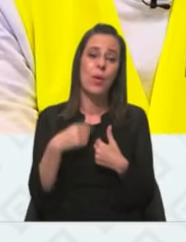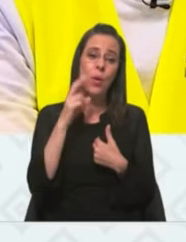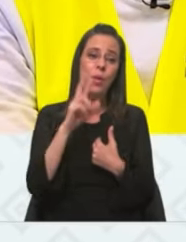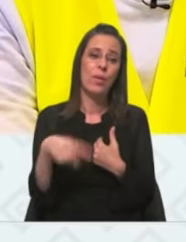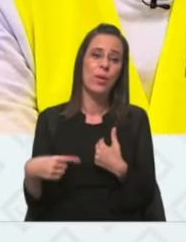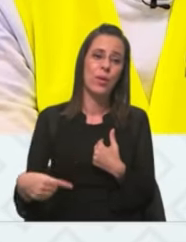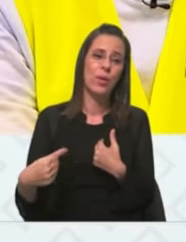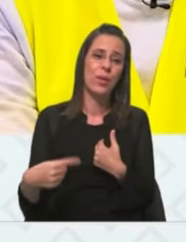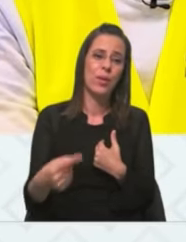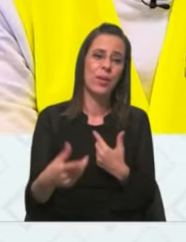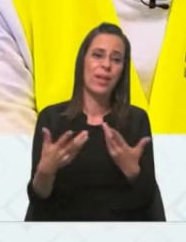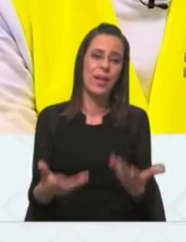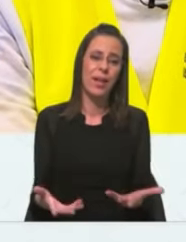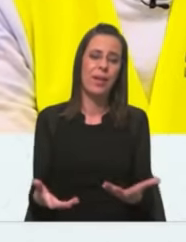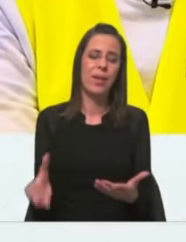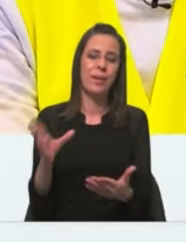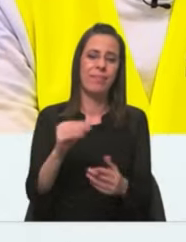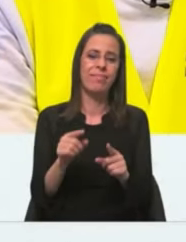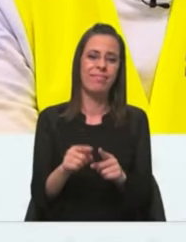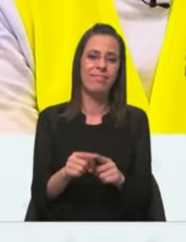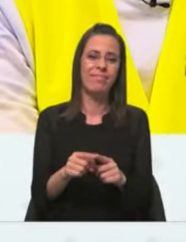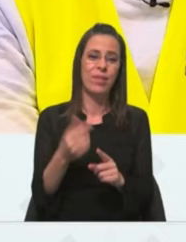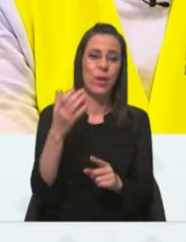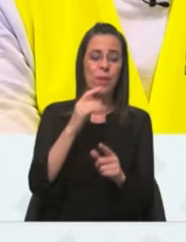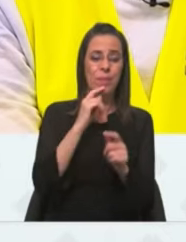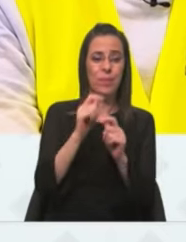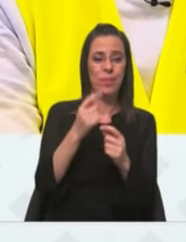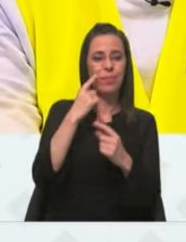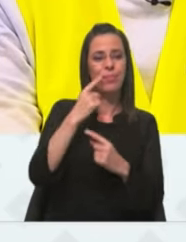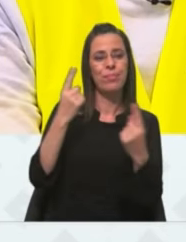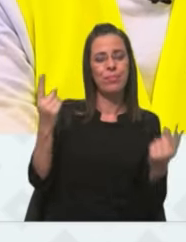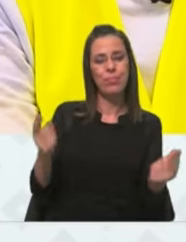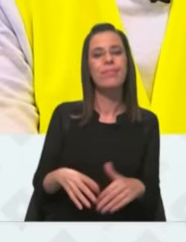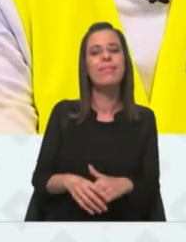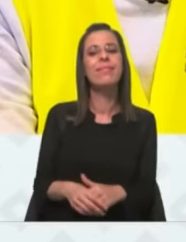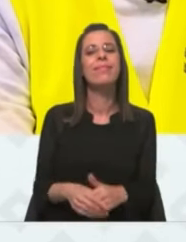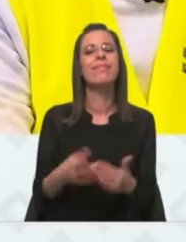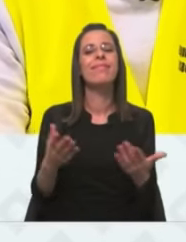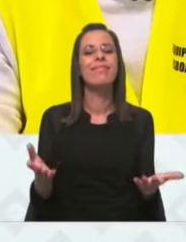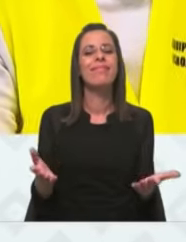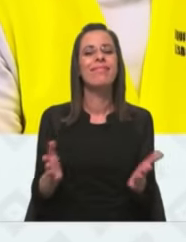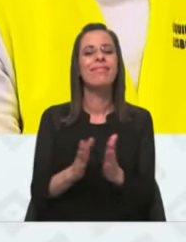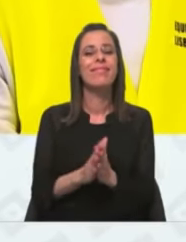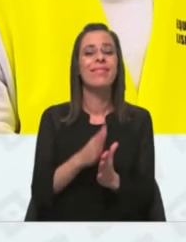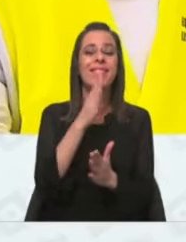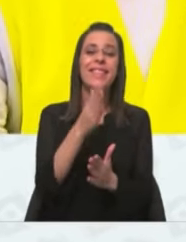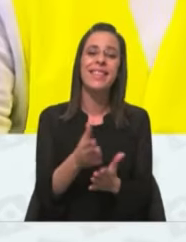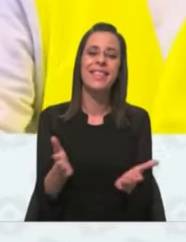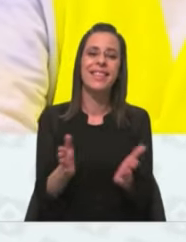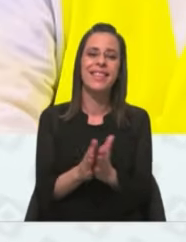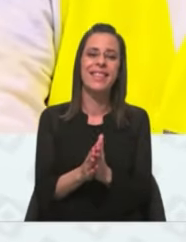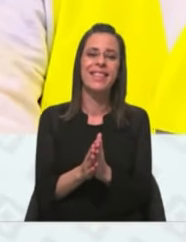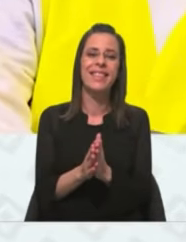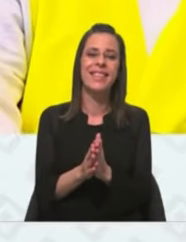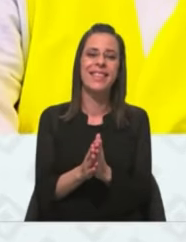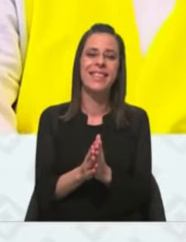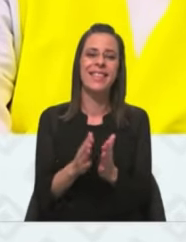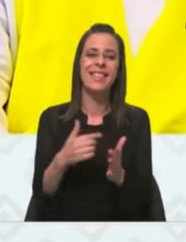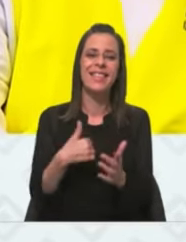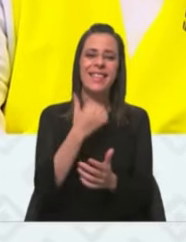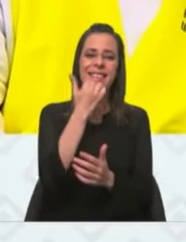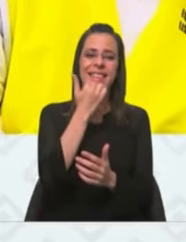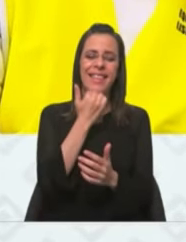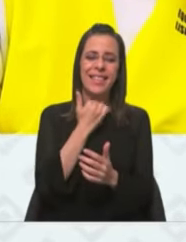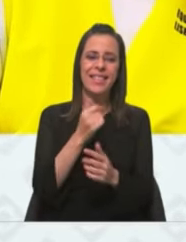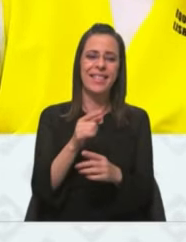todos os dias e que agora mais ainda no podcast se vai revelando, portanto, dizer-te que estou muito contente